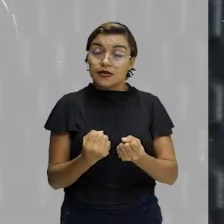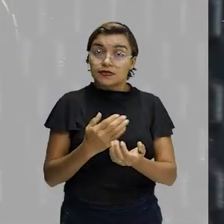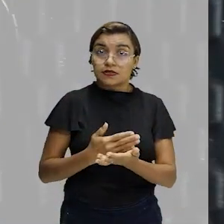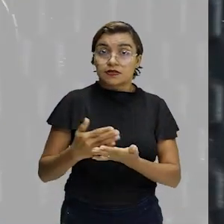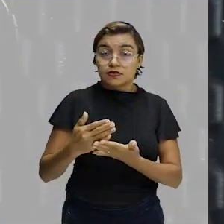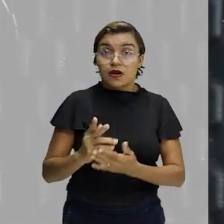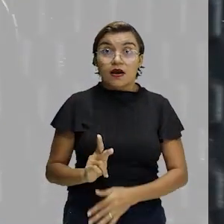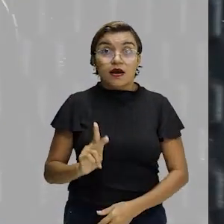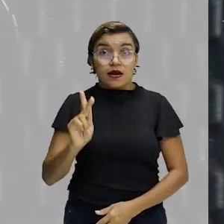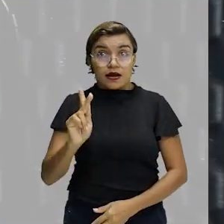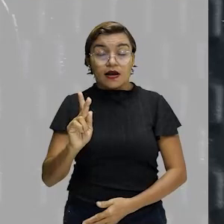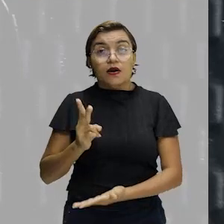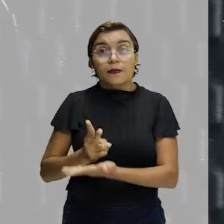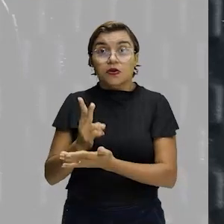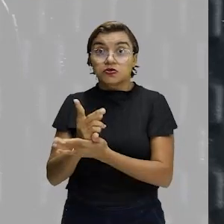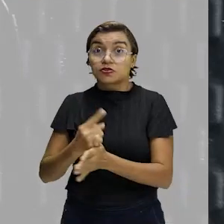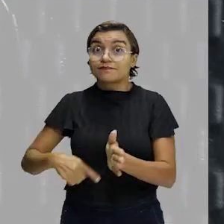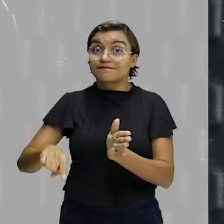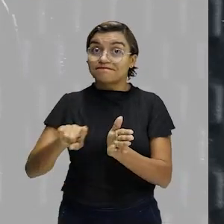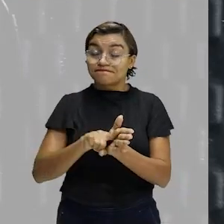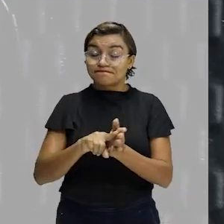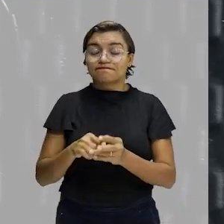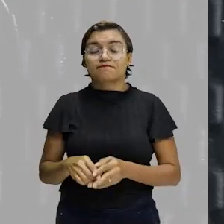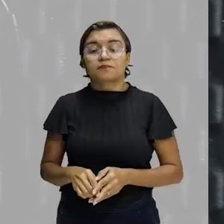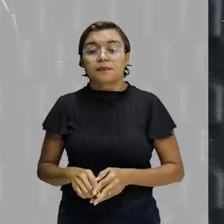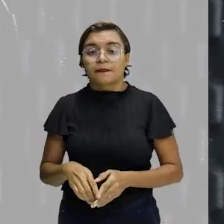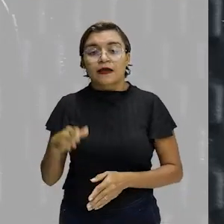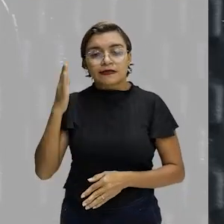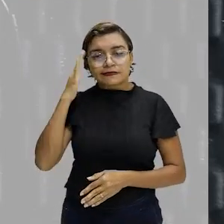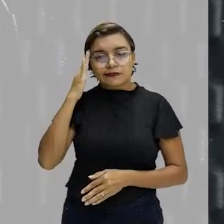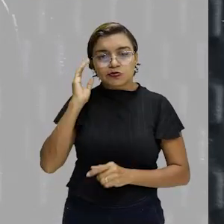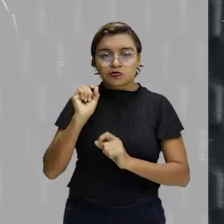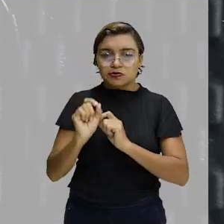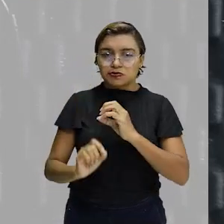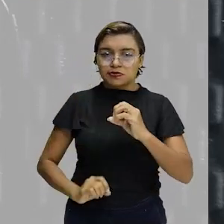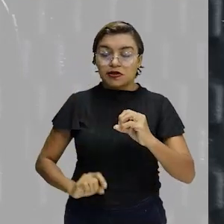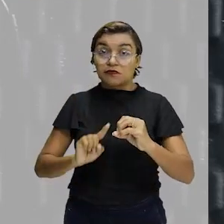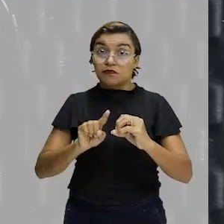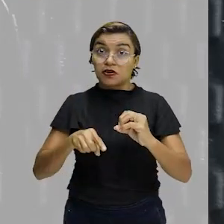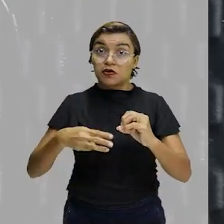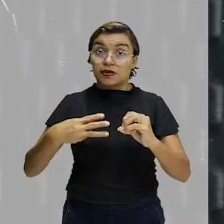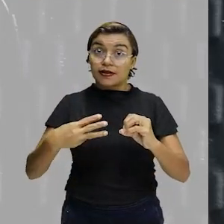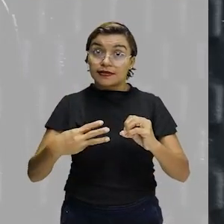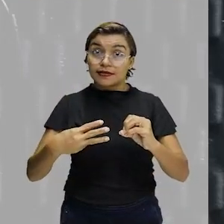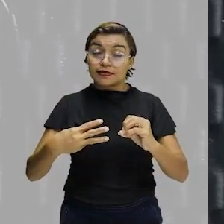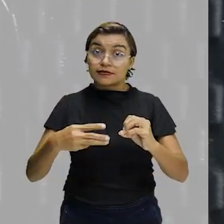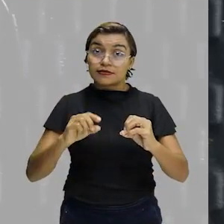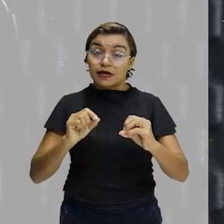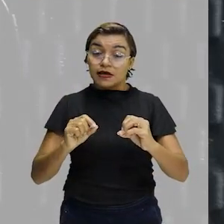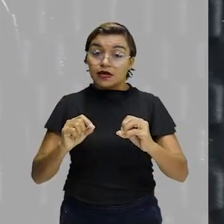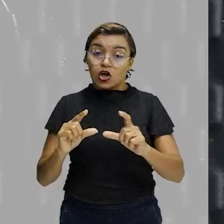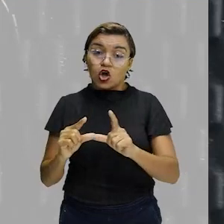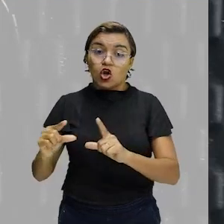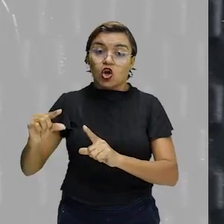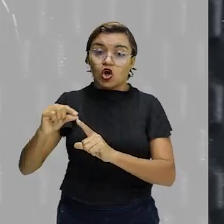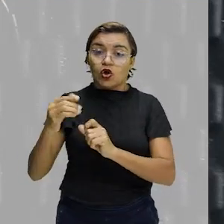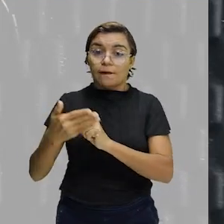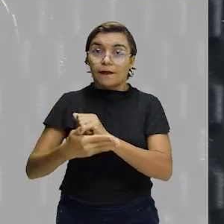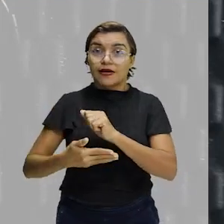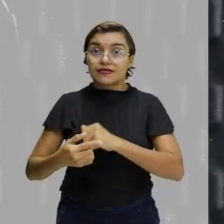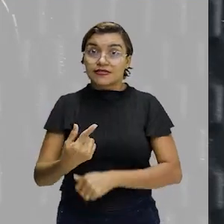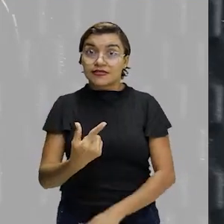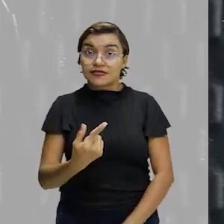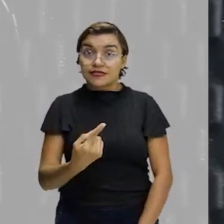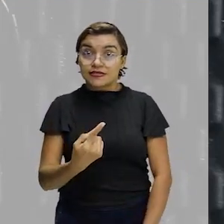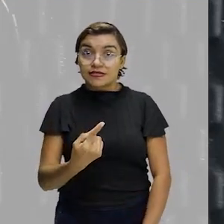uma constante negativa. Nós vamos considerar o 0,3 como uma aproximação para o log de 2 na base 10,